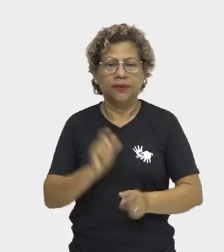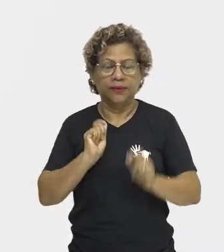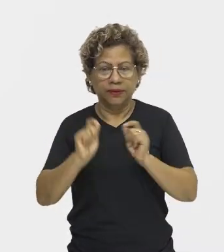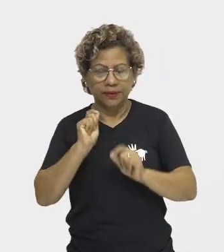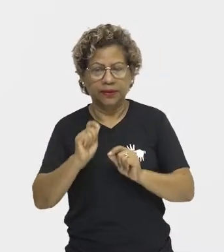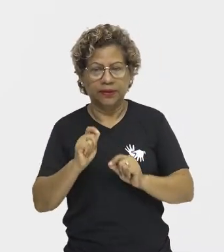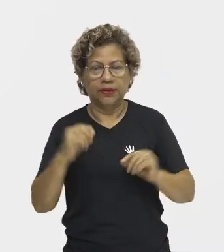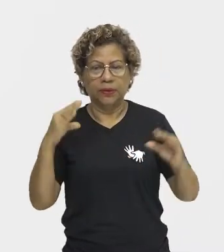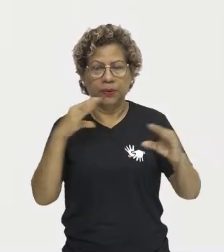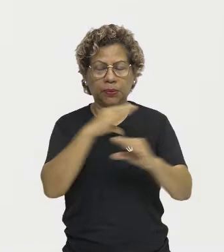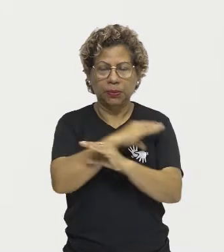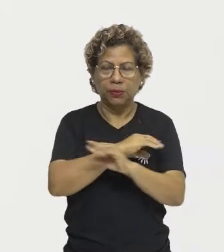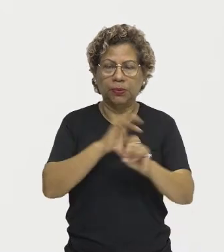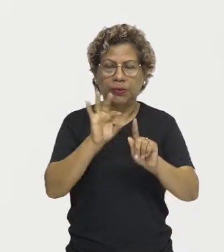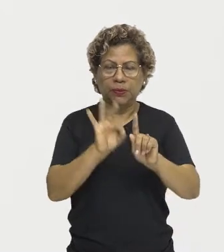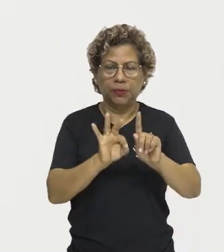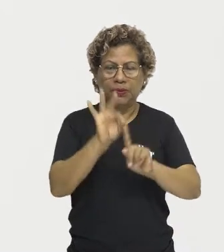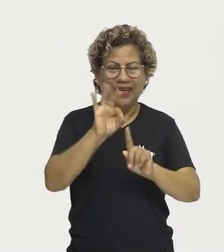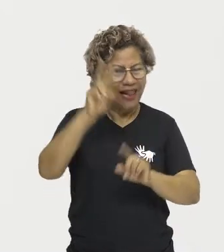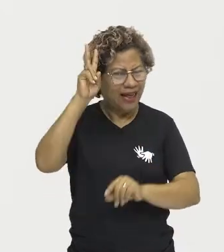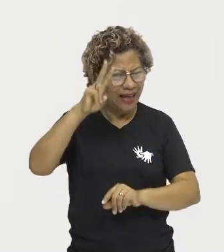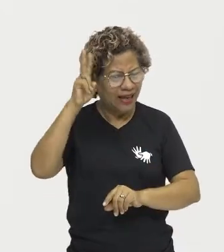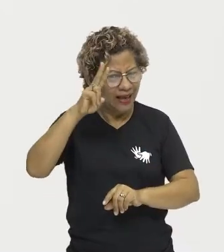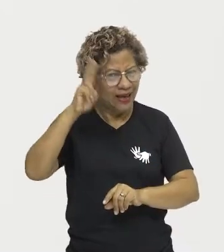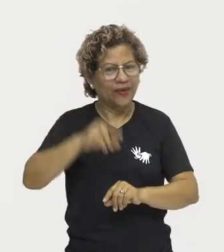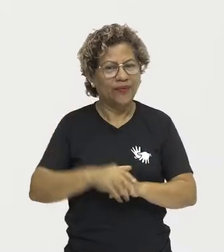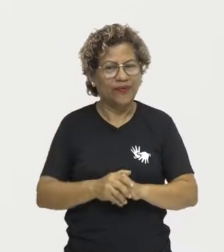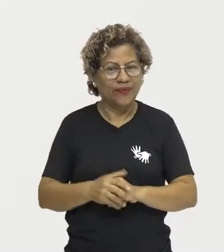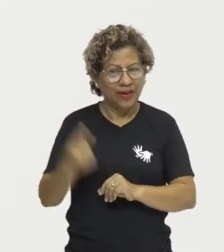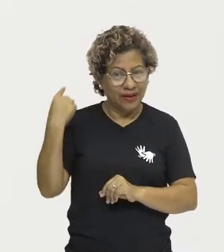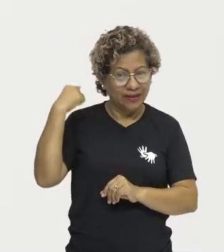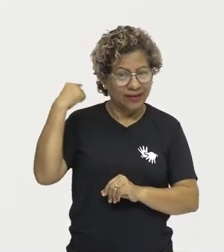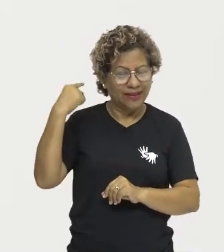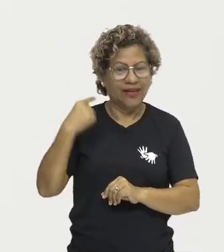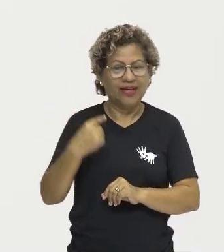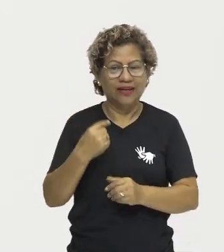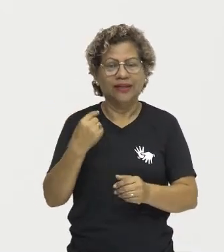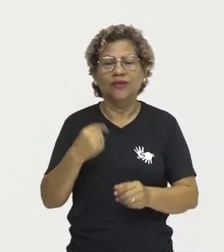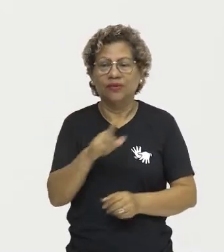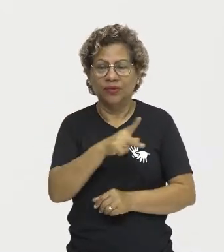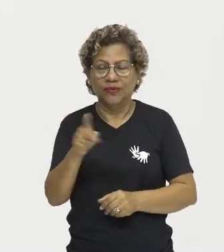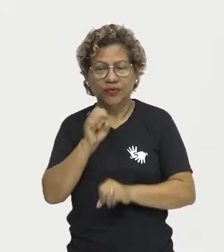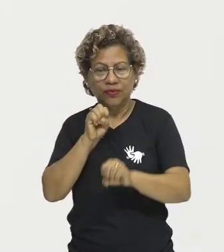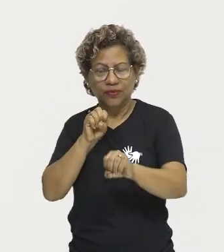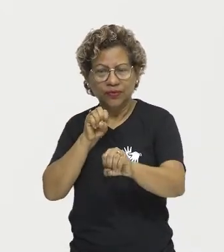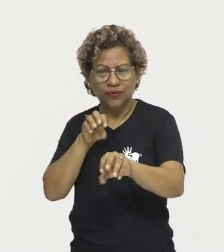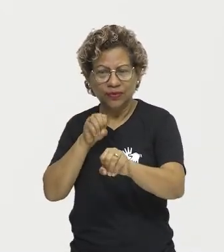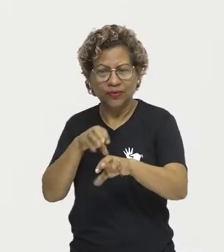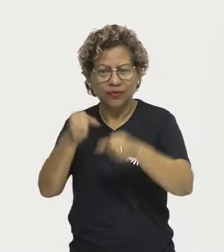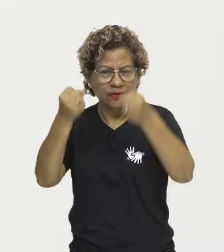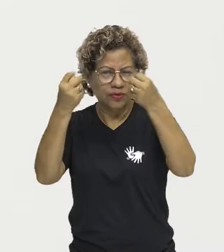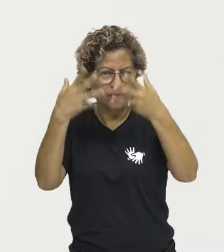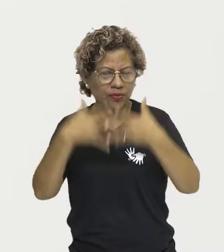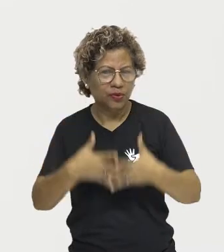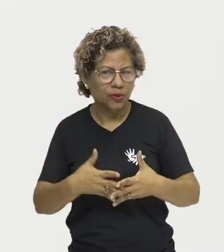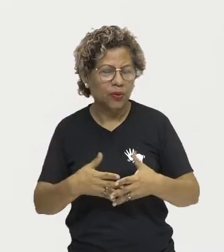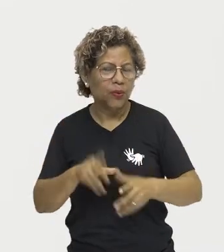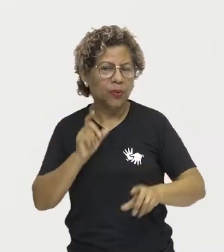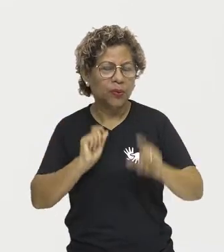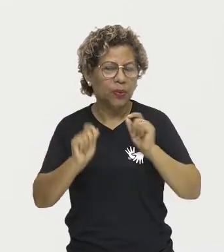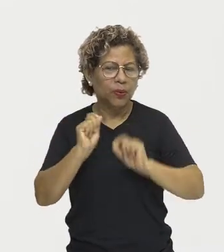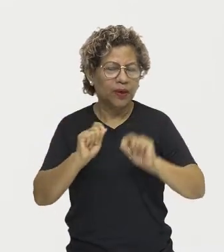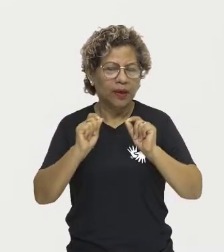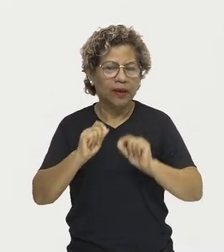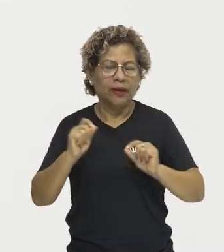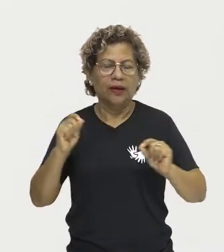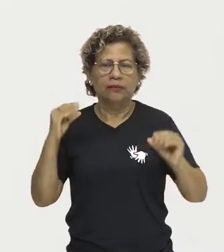calor, a temperatura. Lembram quando os professores falaram o que é o calor, que é aquela energia